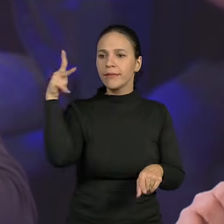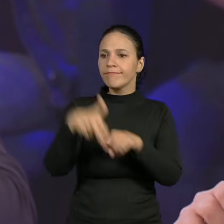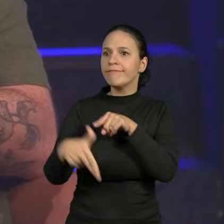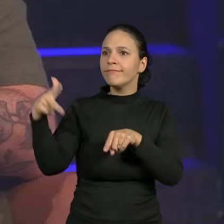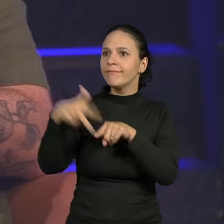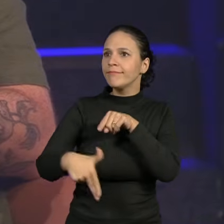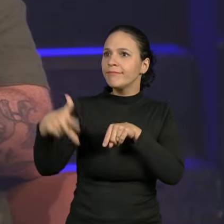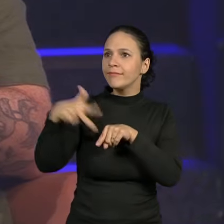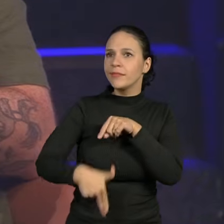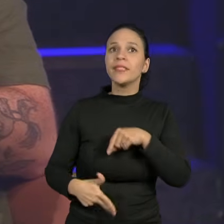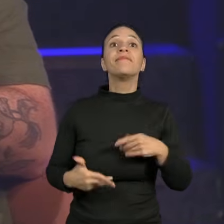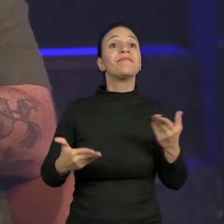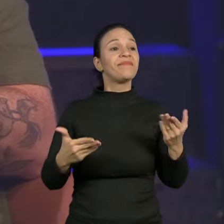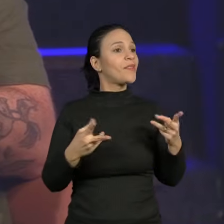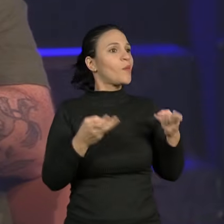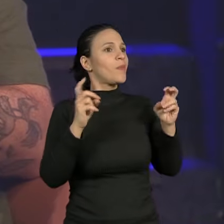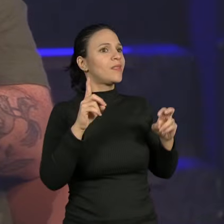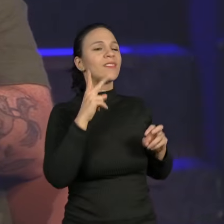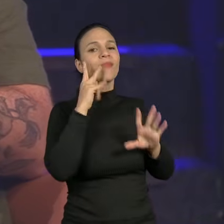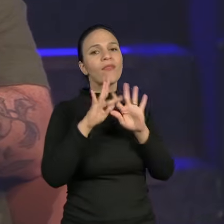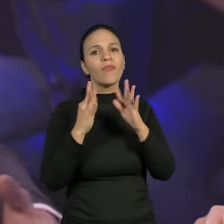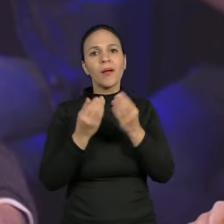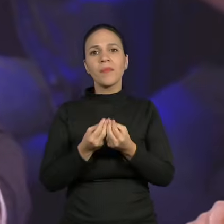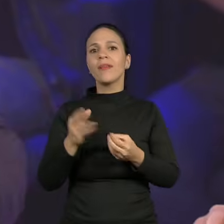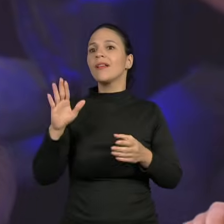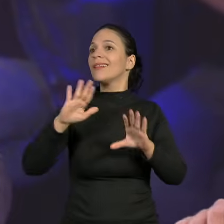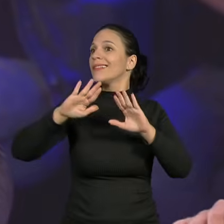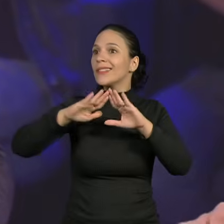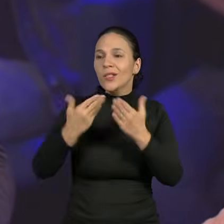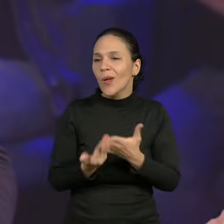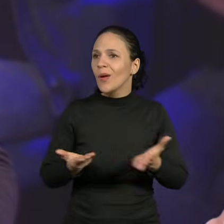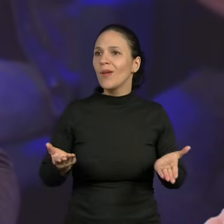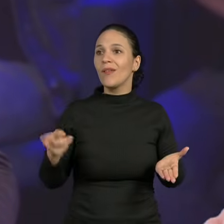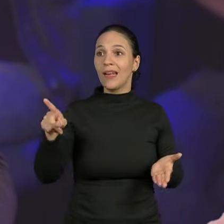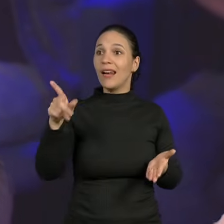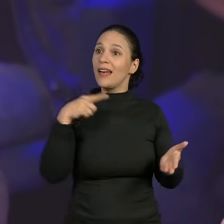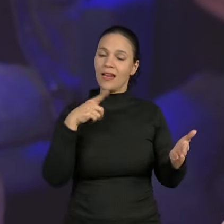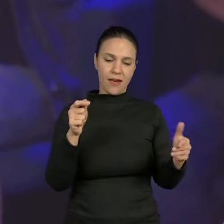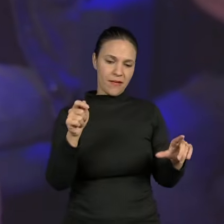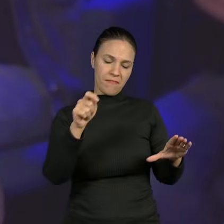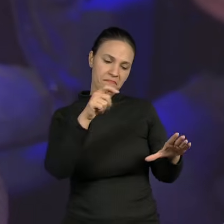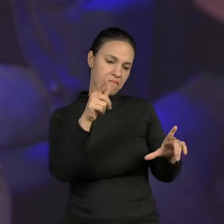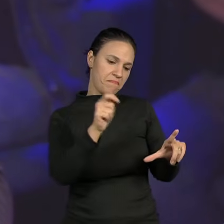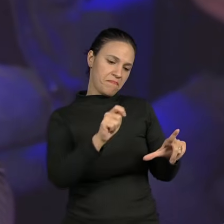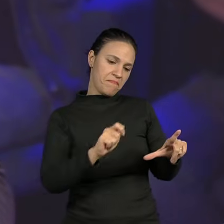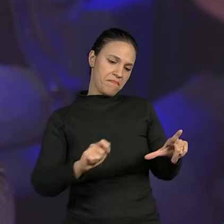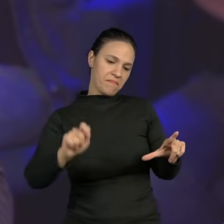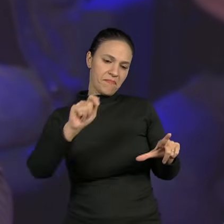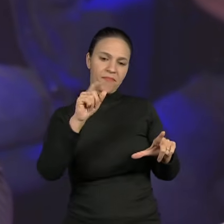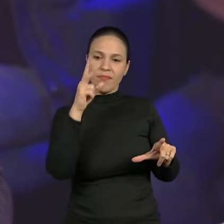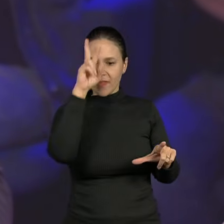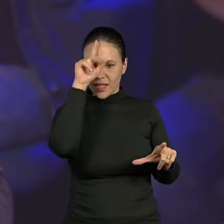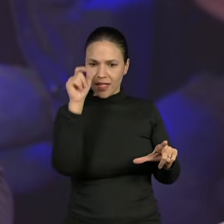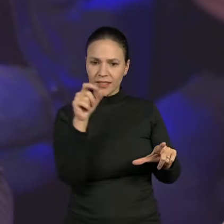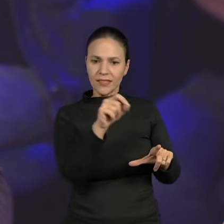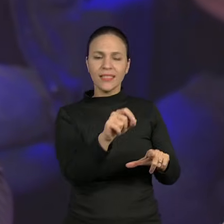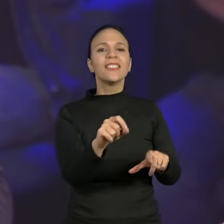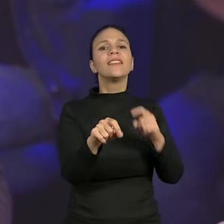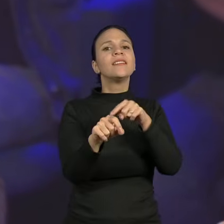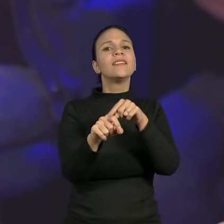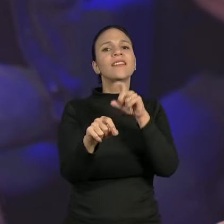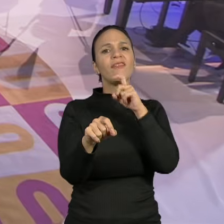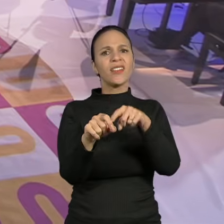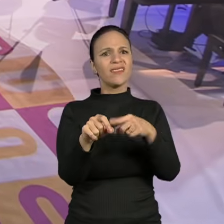né? Sem perceber, às vezes na família, às vezes na escola, a criança vai lá e pinta uma formiga verde. Aí